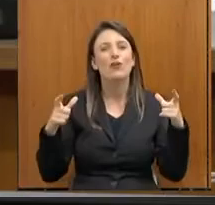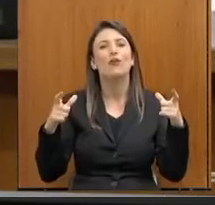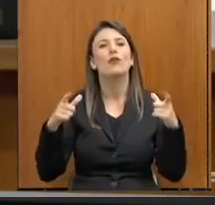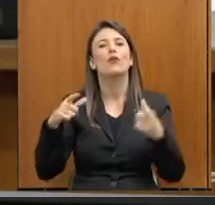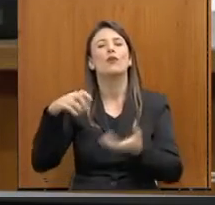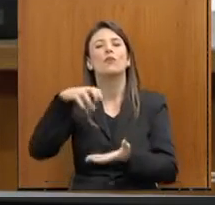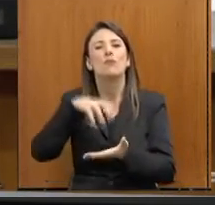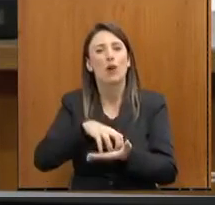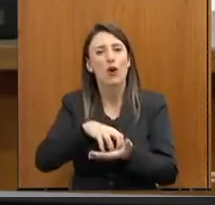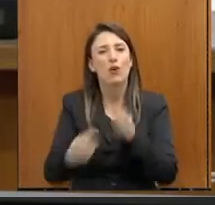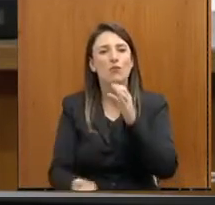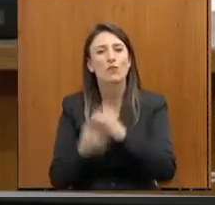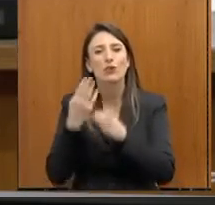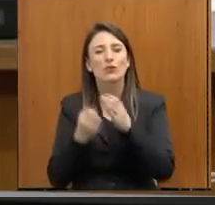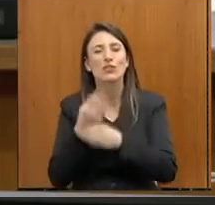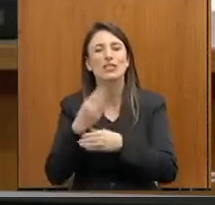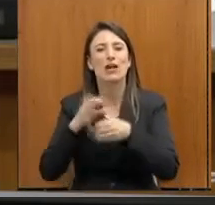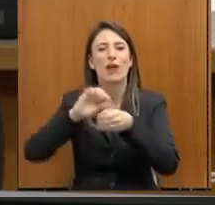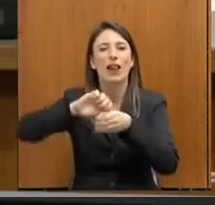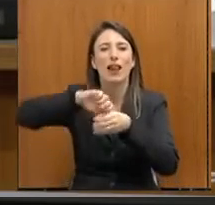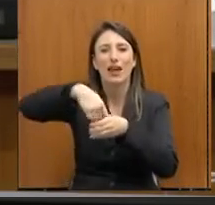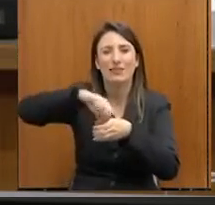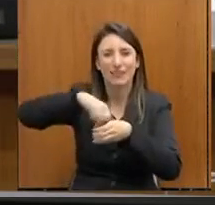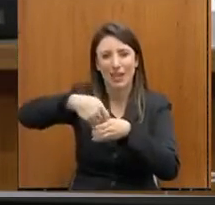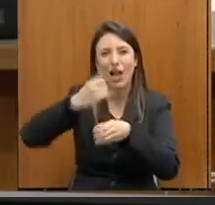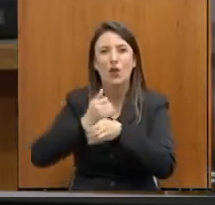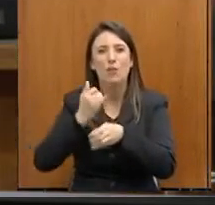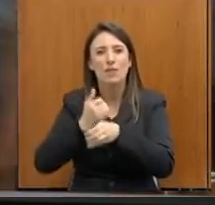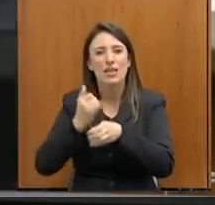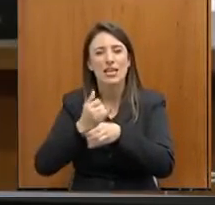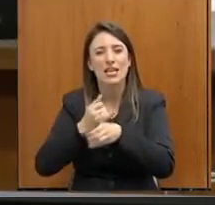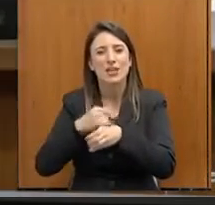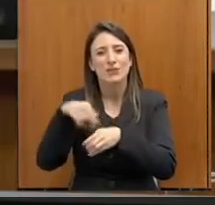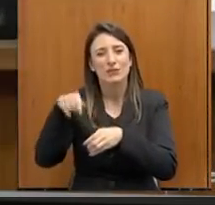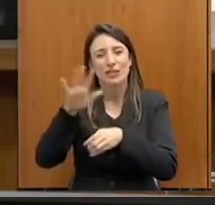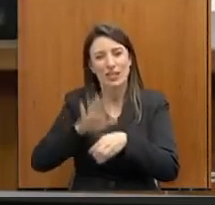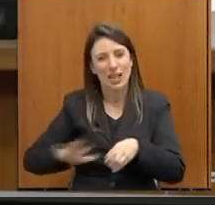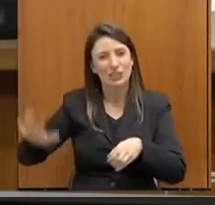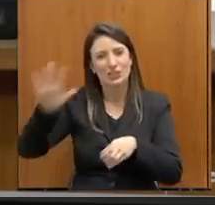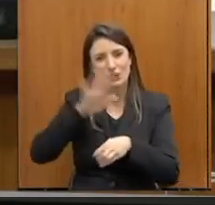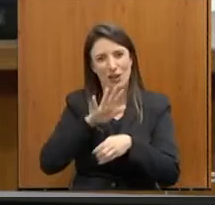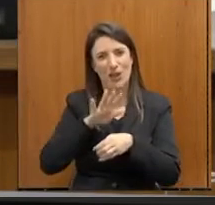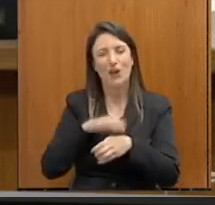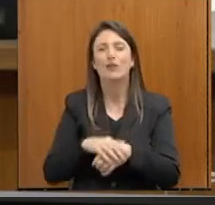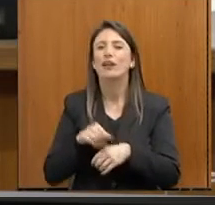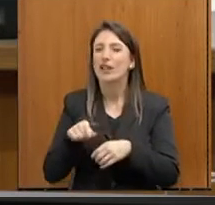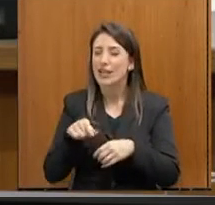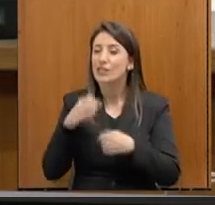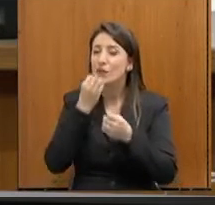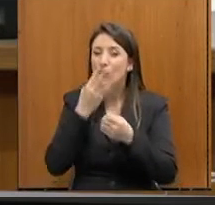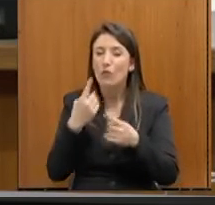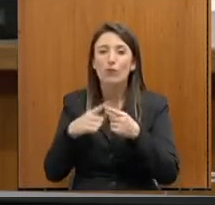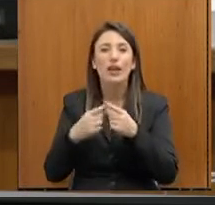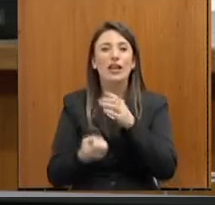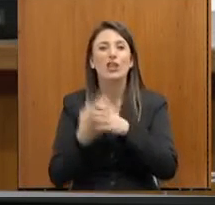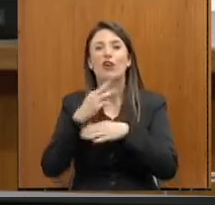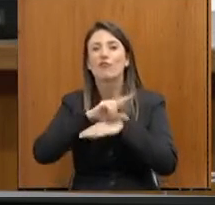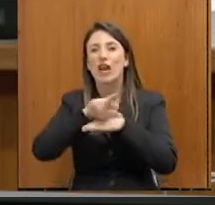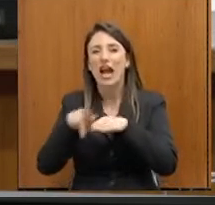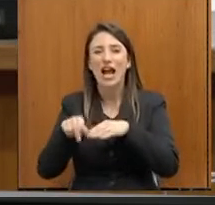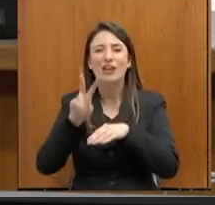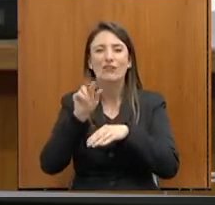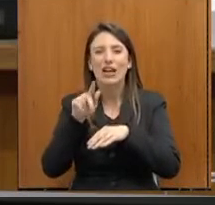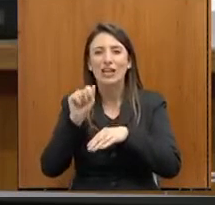América do Sul e os senhores não fazem ideia do tanto de emprego que essas empresas estão gerando para Minas